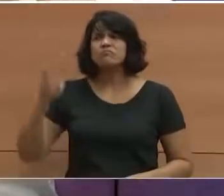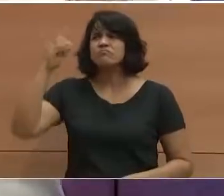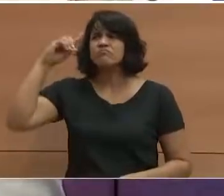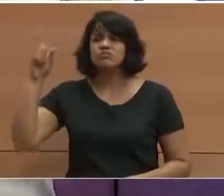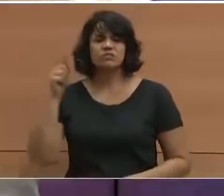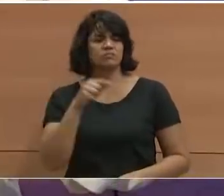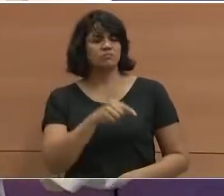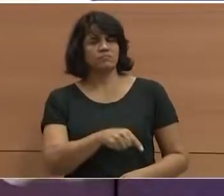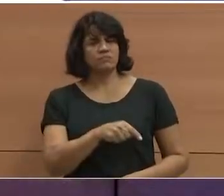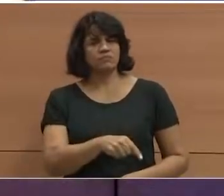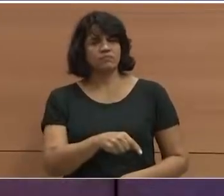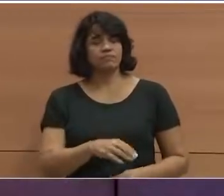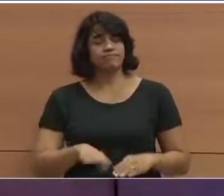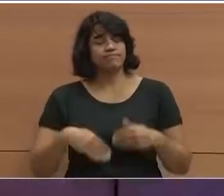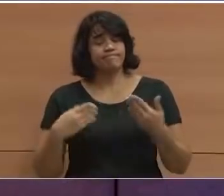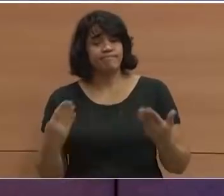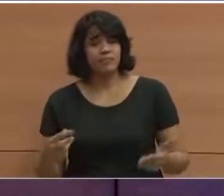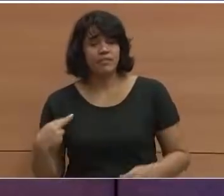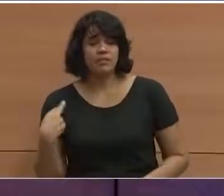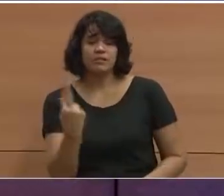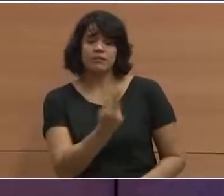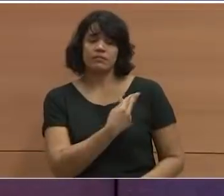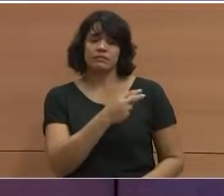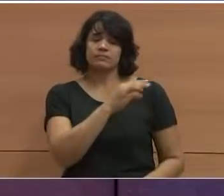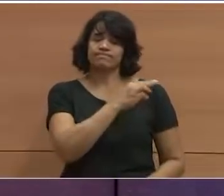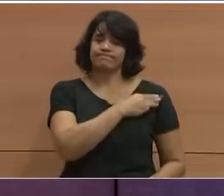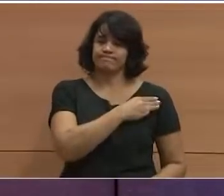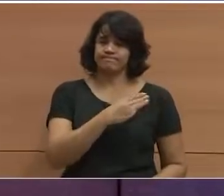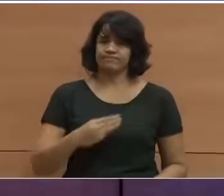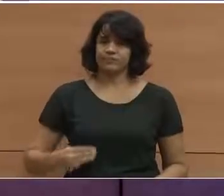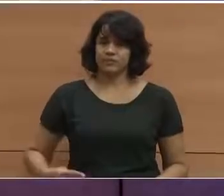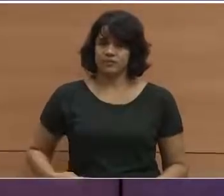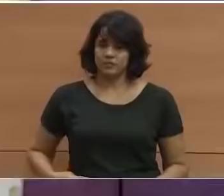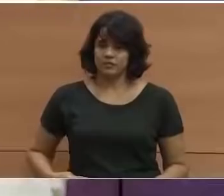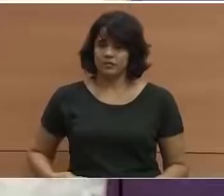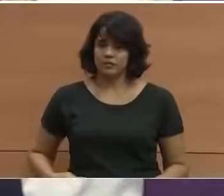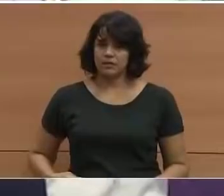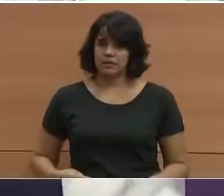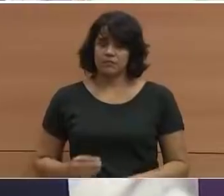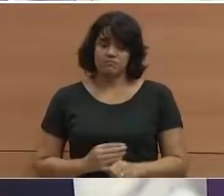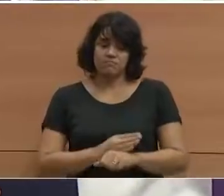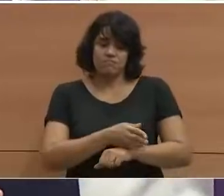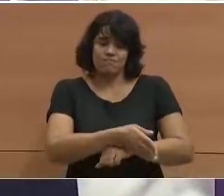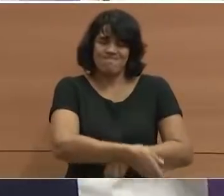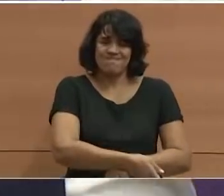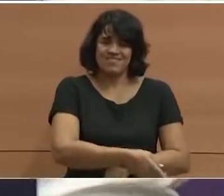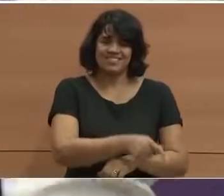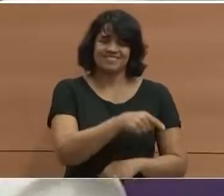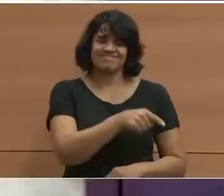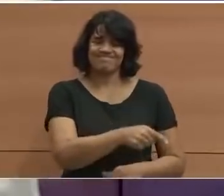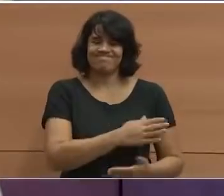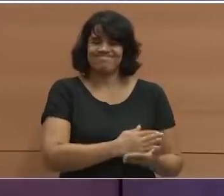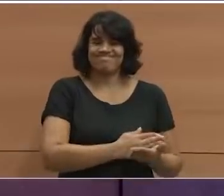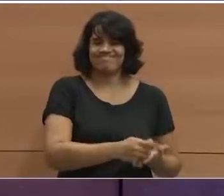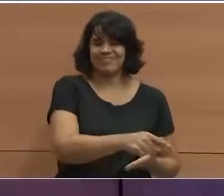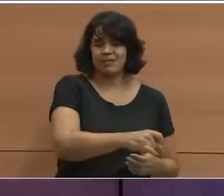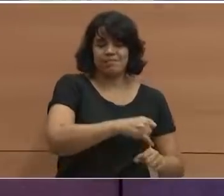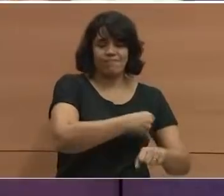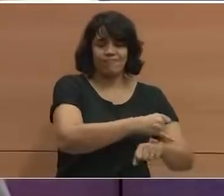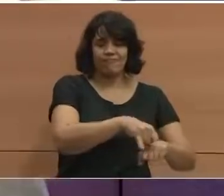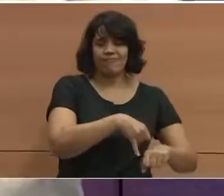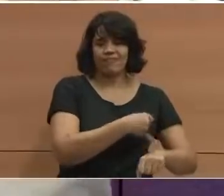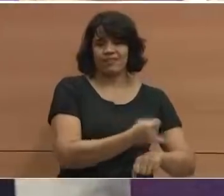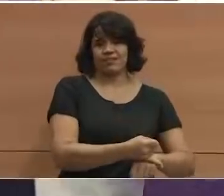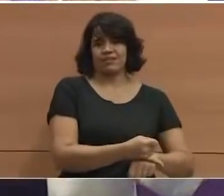o ministério nosso, que nós estamos, a que nós pertencemos, começou lá, começou em Jerusalém,